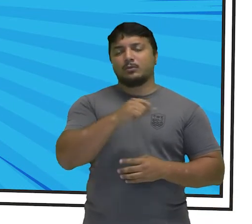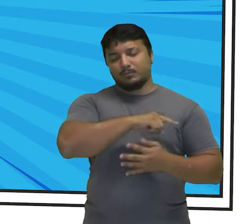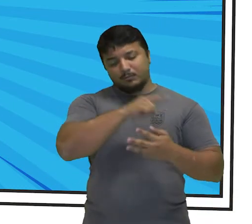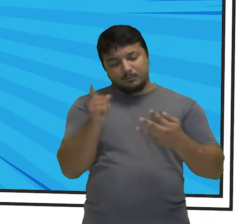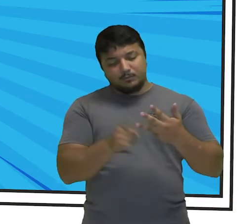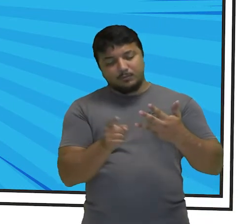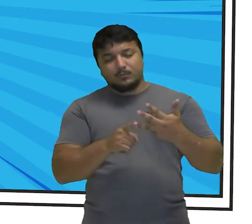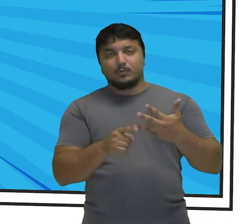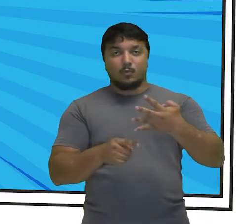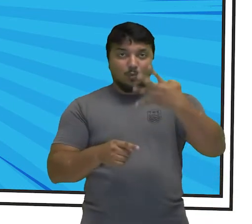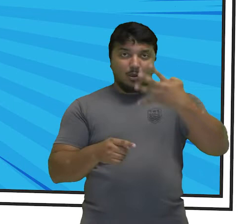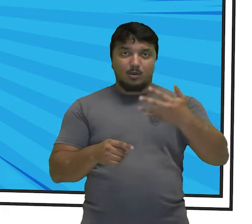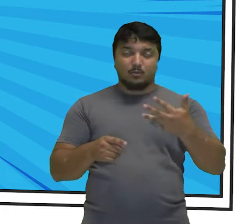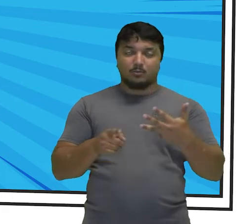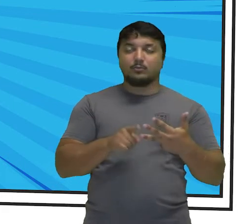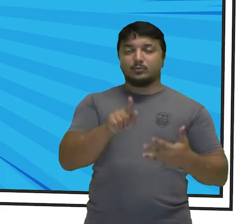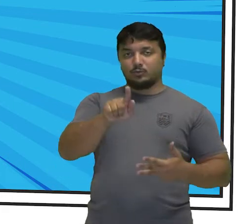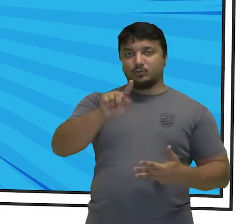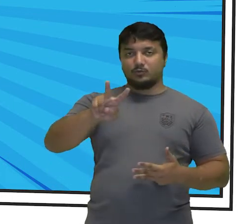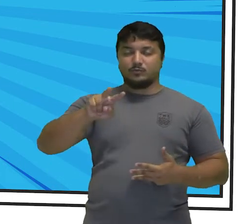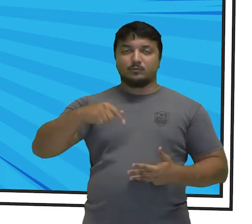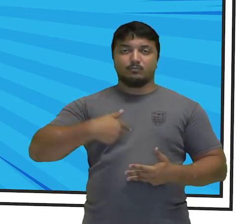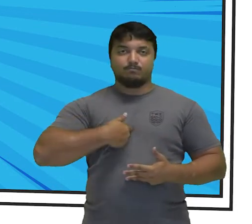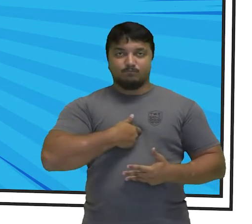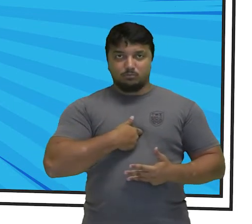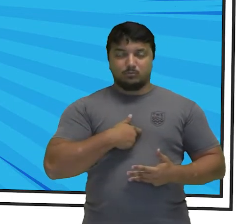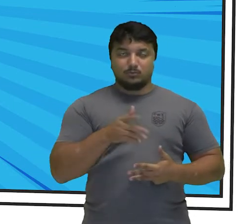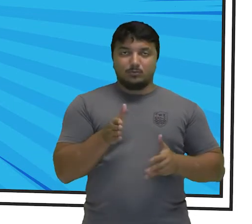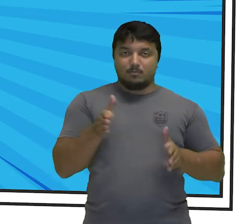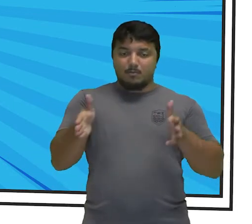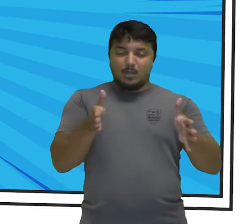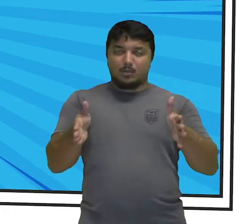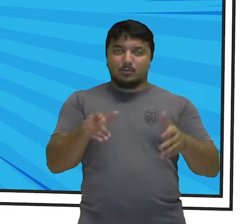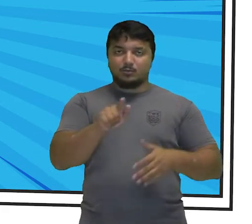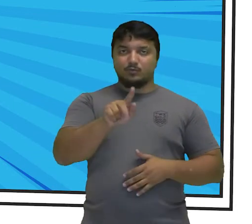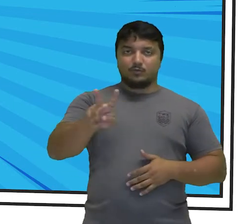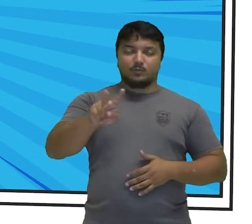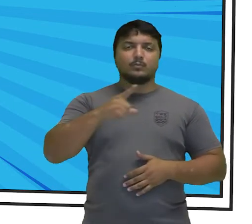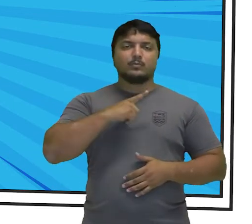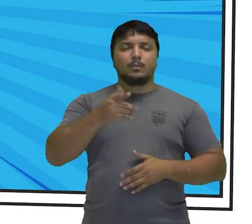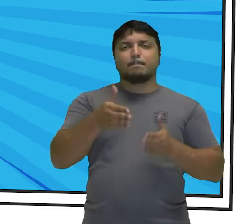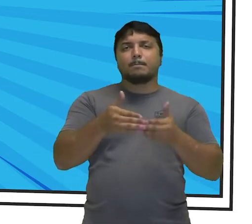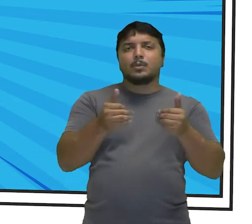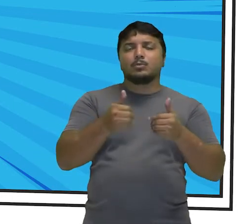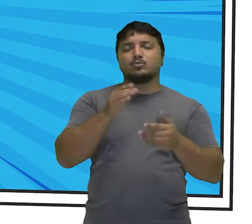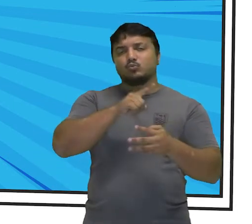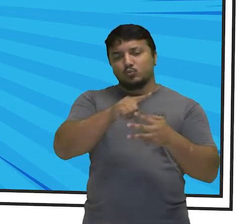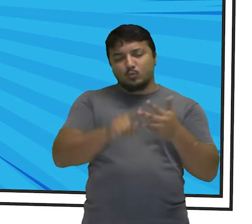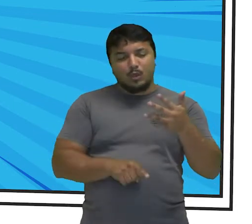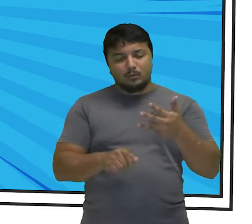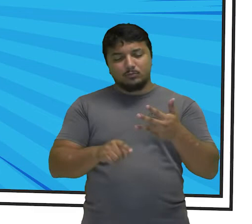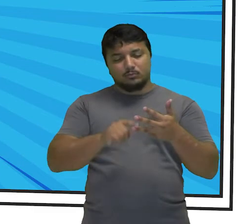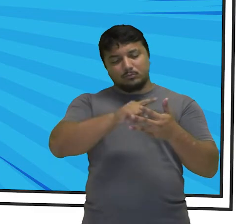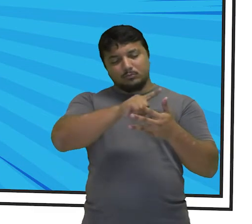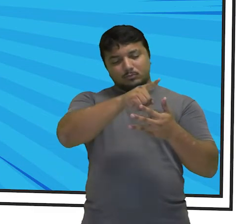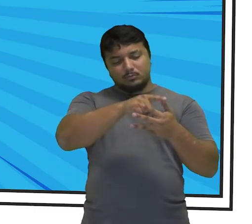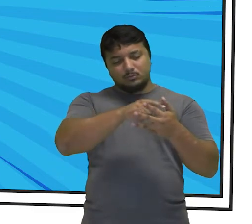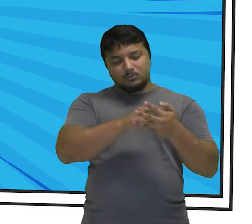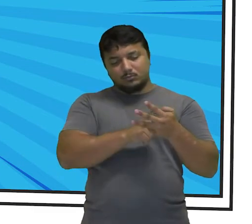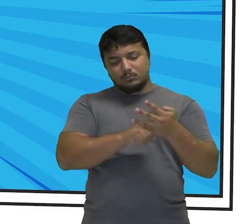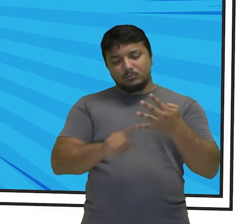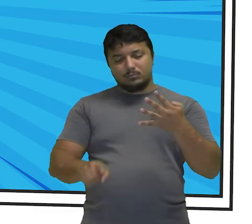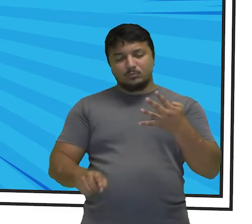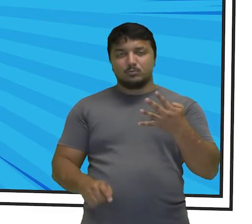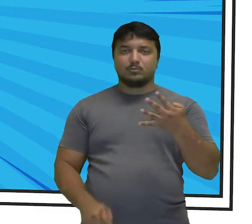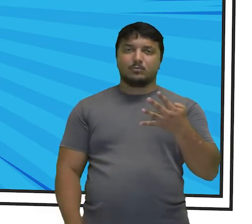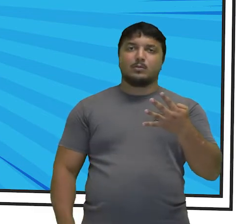fase, que é a Era Vargas, que você não deixa de estudar. Como pediram aqui 4 tópicos, eu resolvi